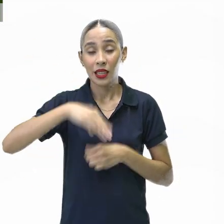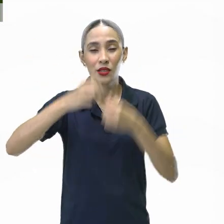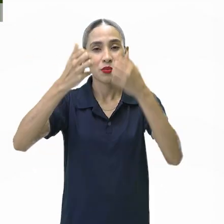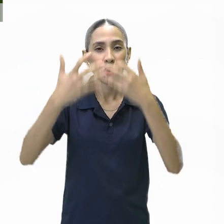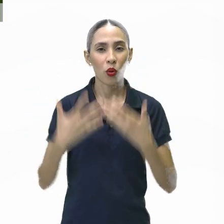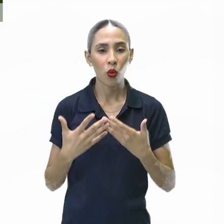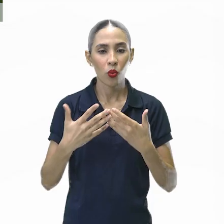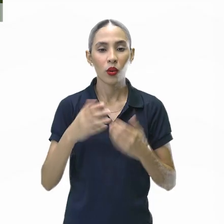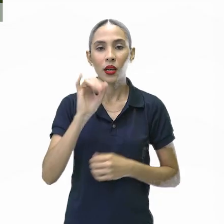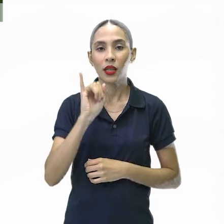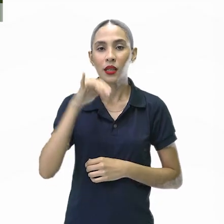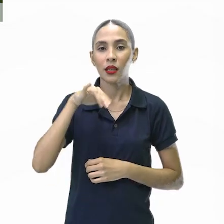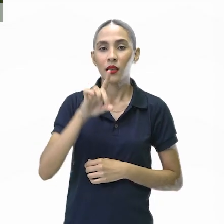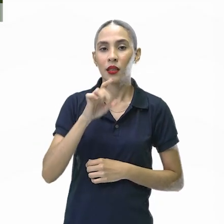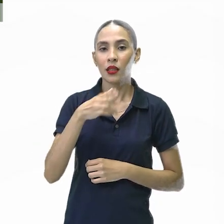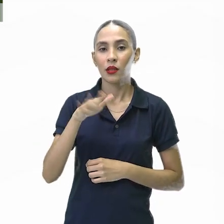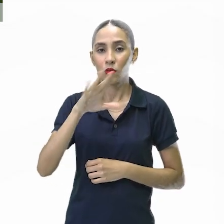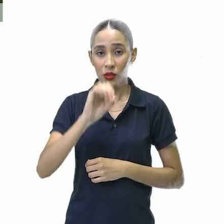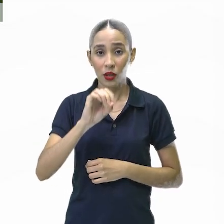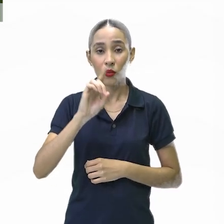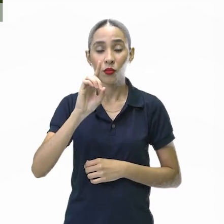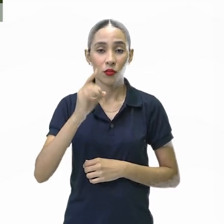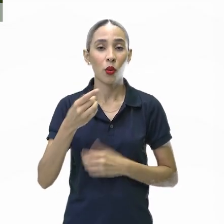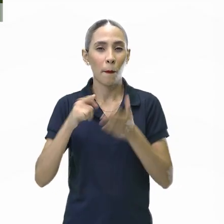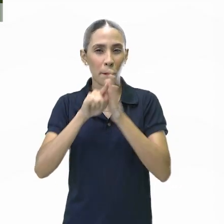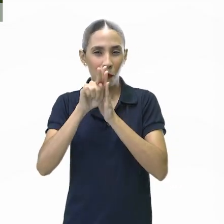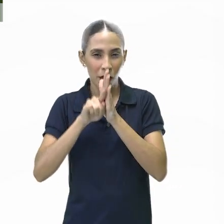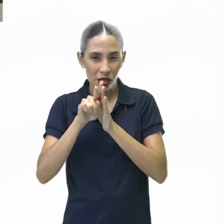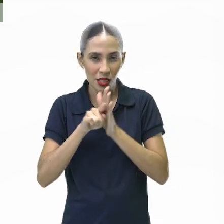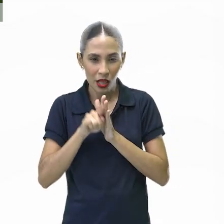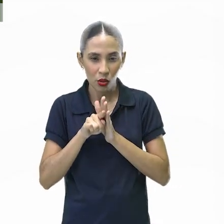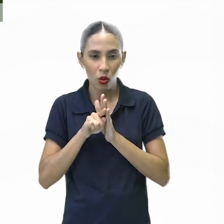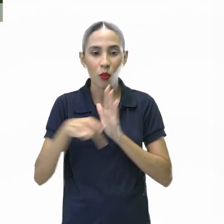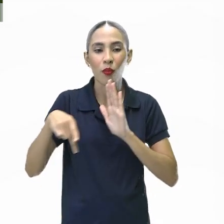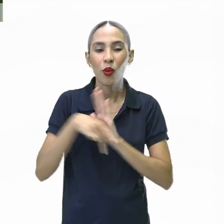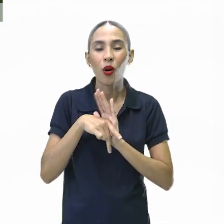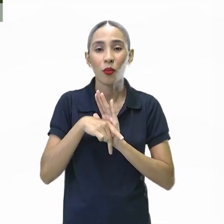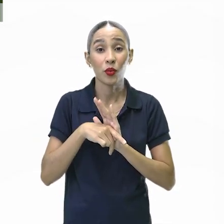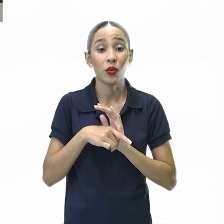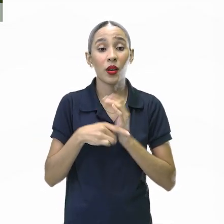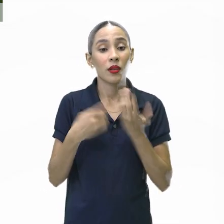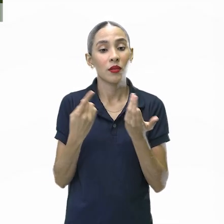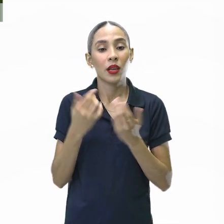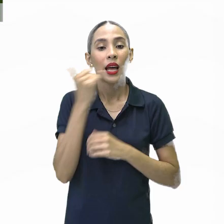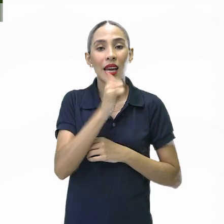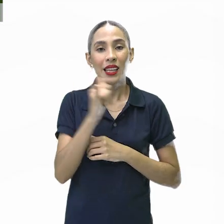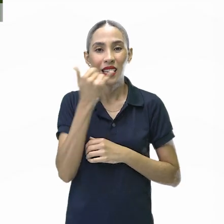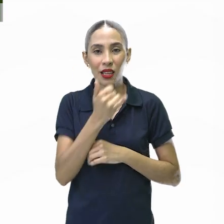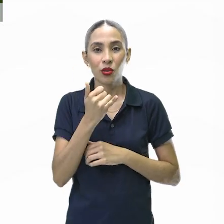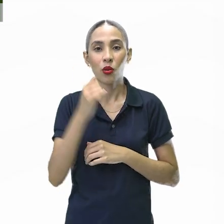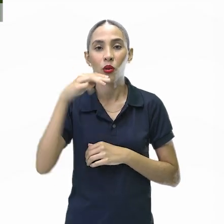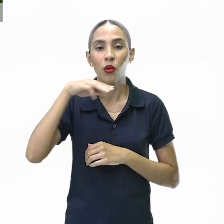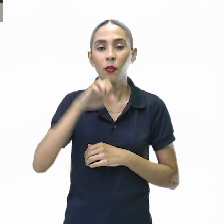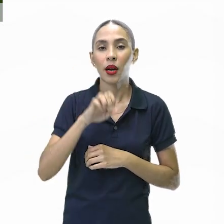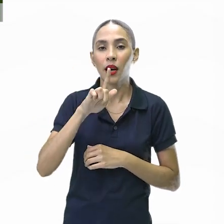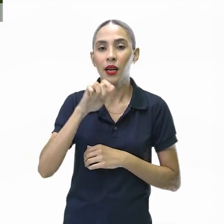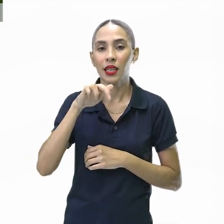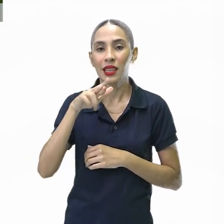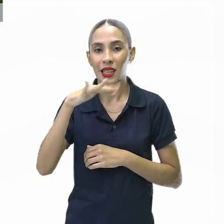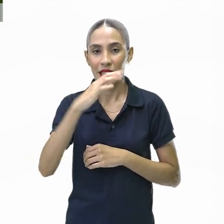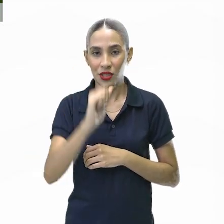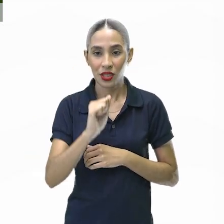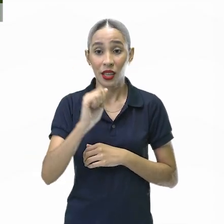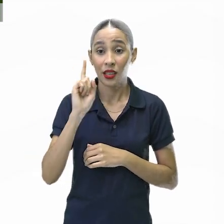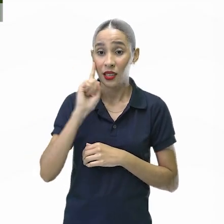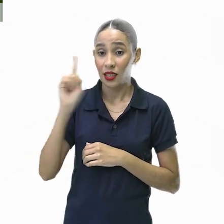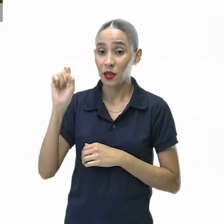né, essa indução eletromagnética foi o Faraday. Ou seja, nós estamos vendo aqui, ó, por exemplo, estamos aqui com uma imagem melhor,